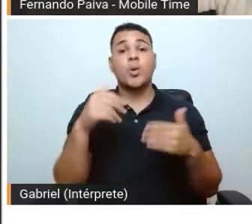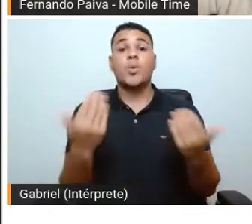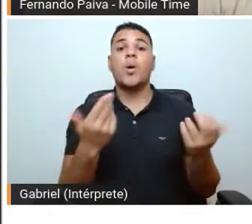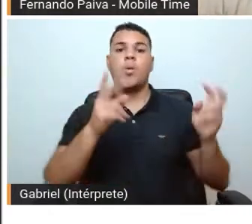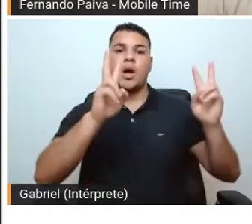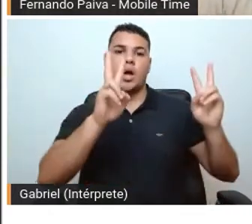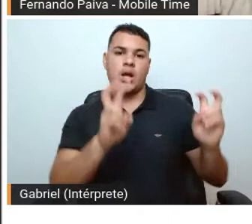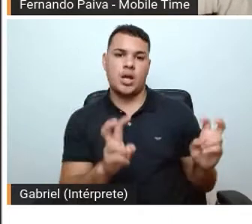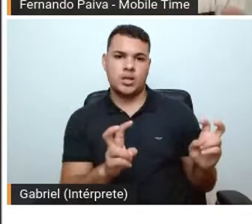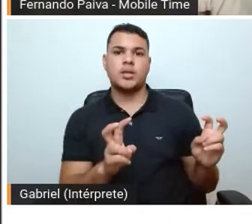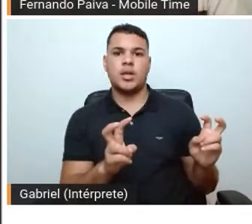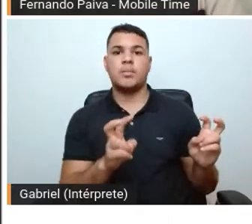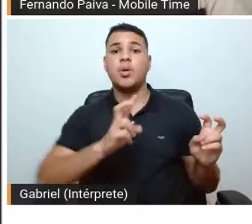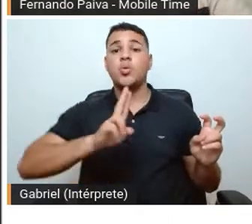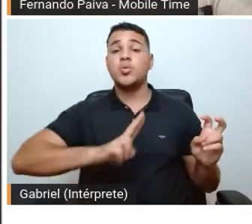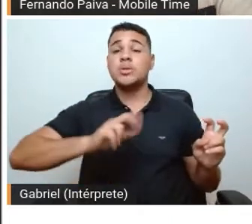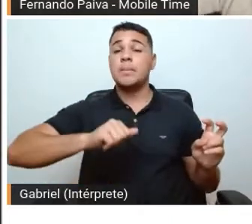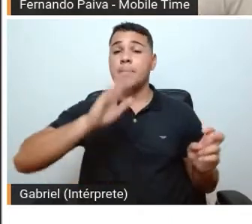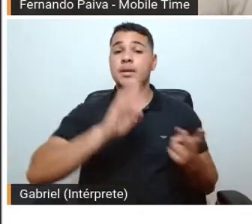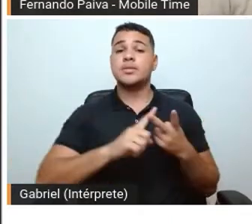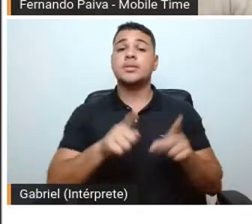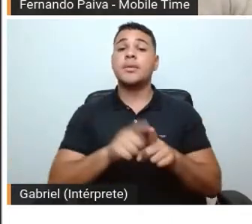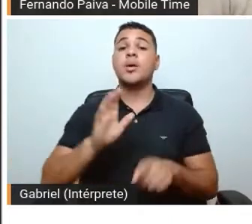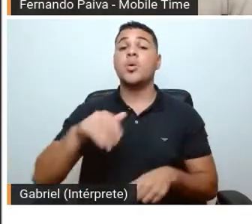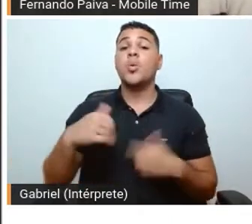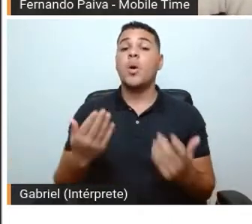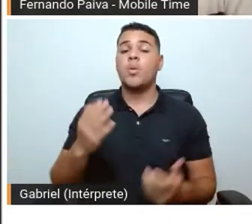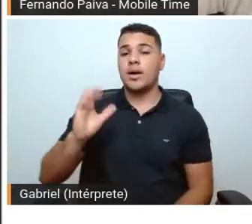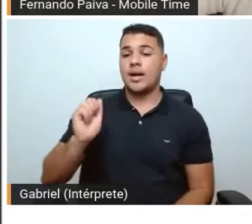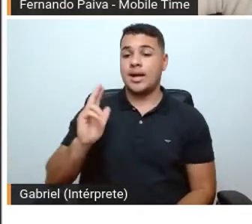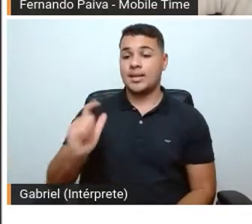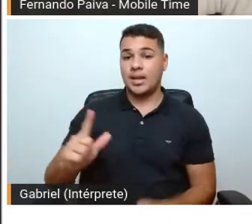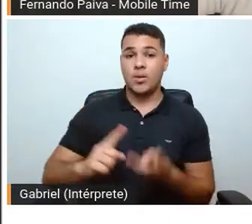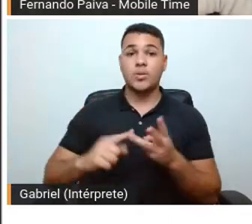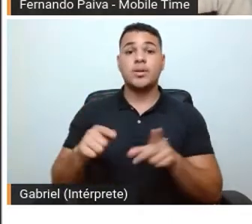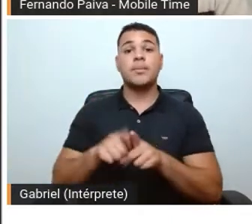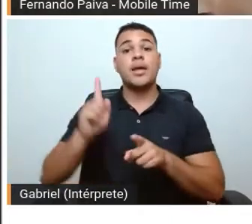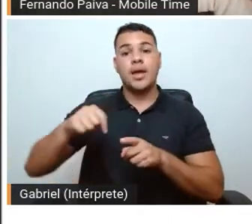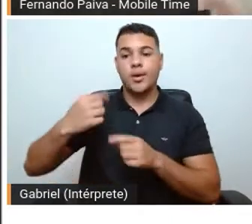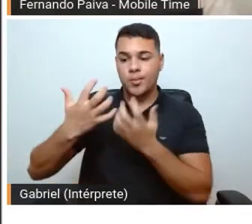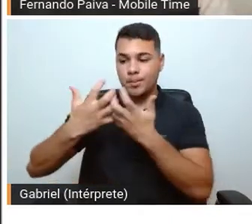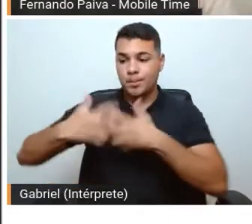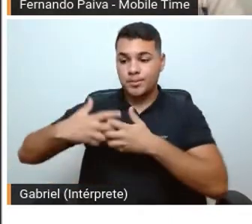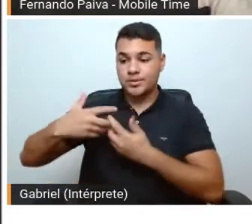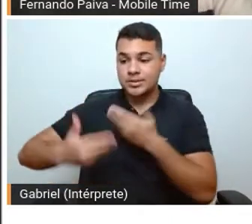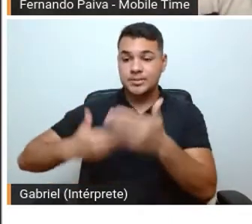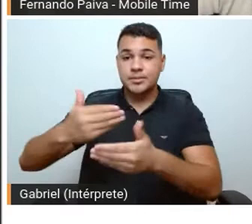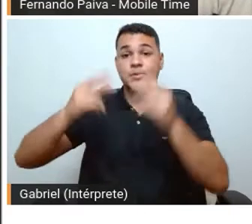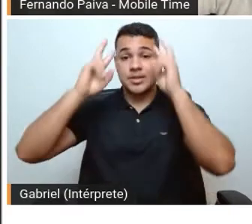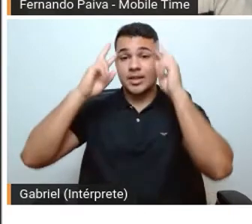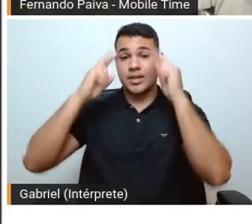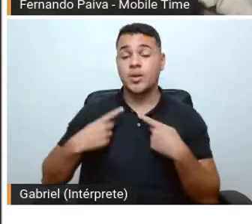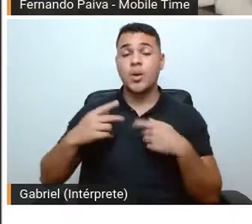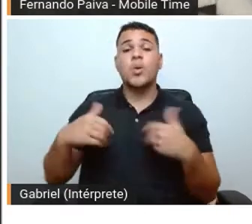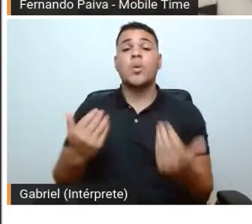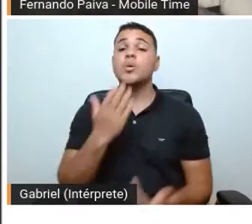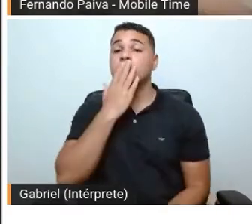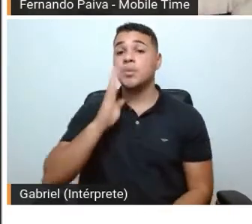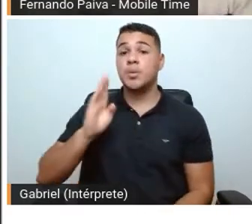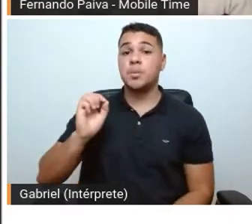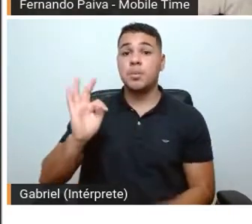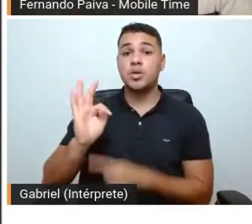com que modelo de negócios o que motor de processamento de linguagem natural a Que tipo de que tipo de bot ali são produzidos mais